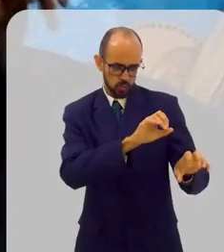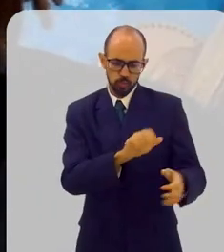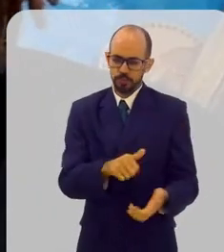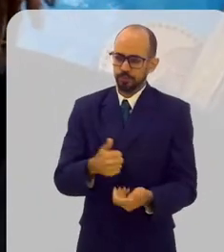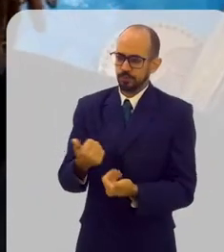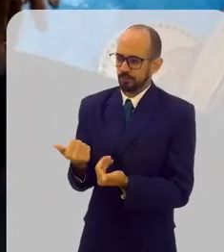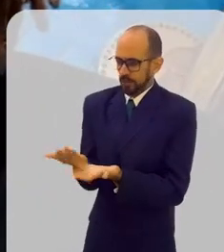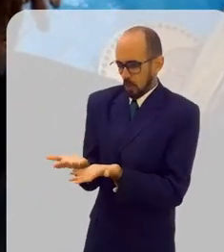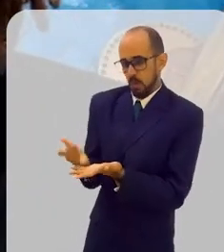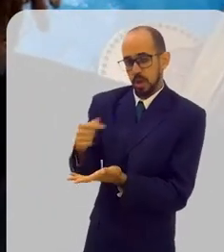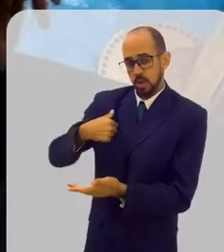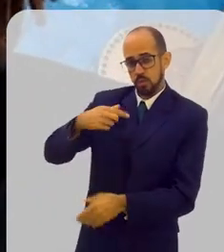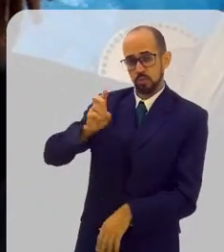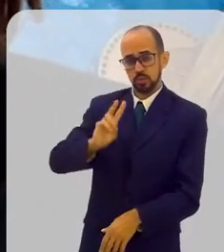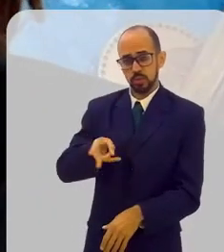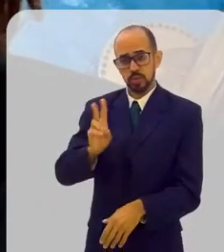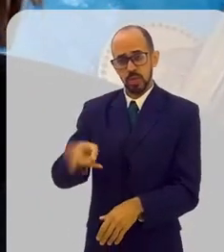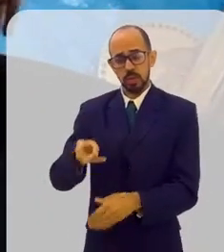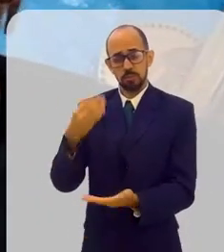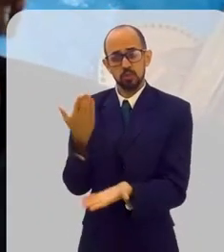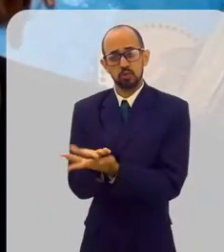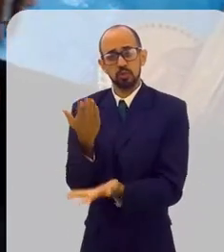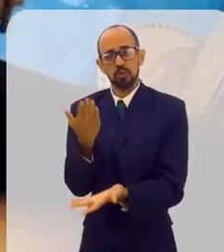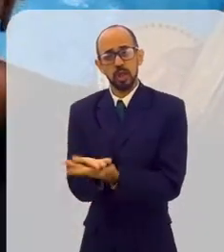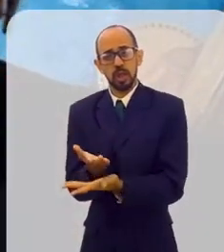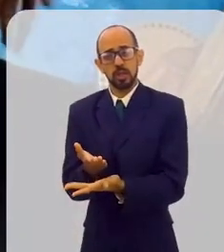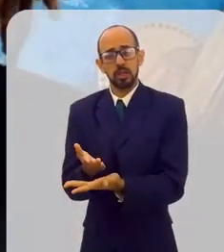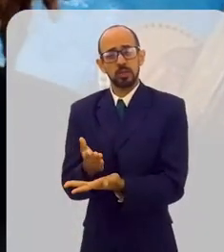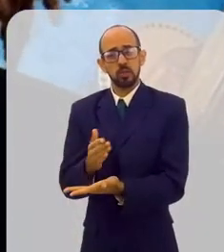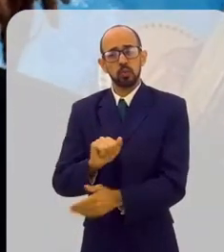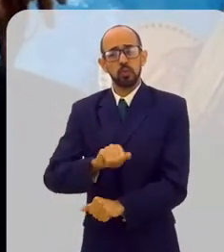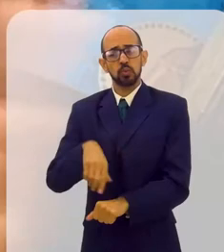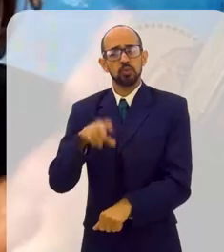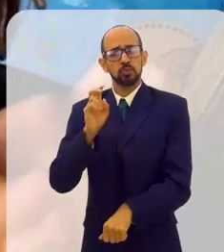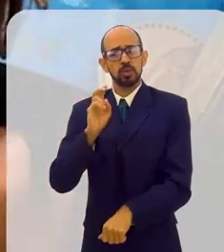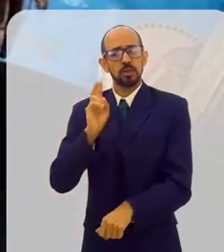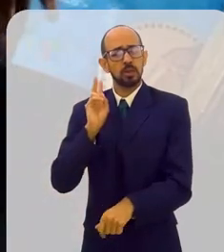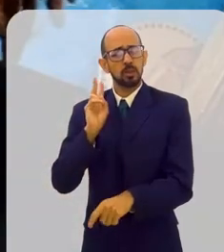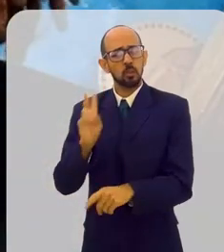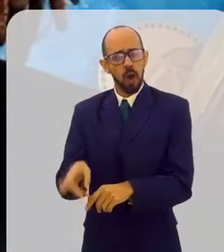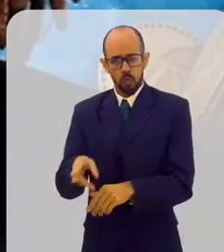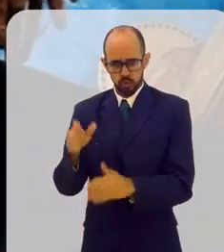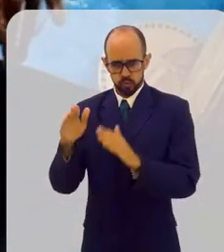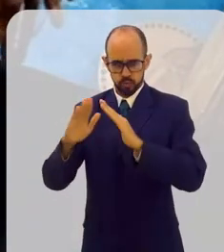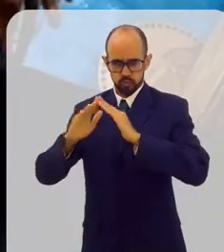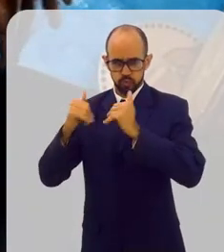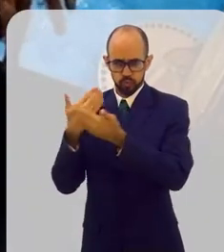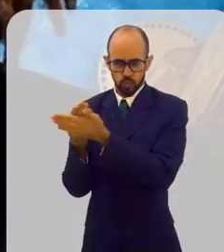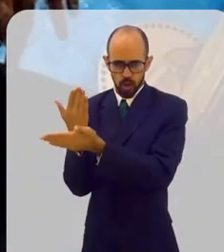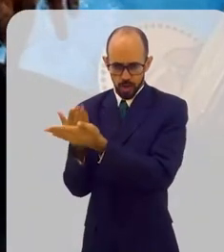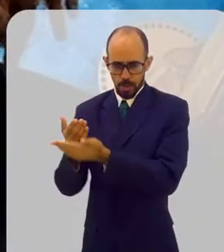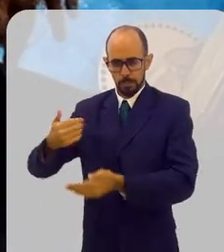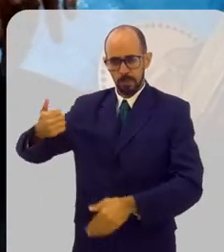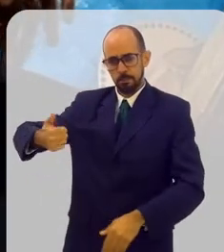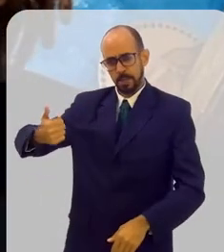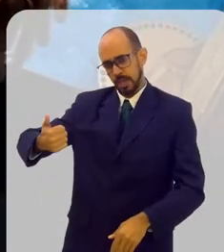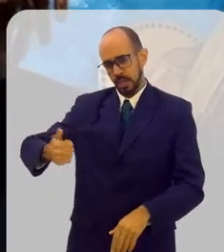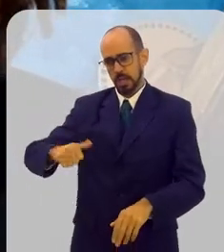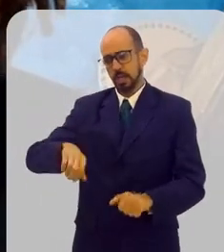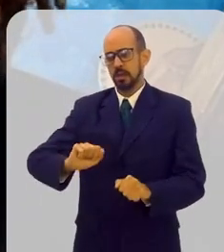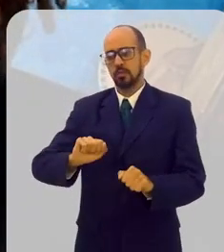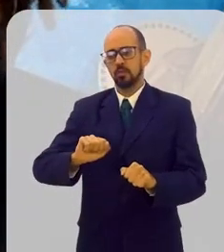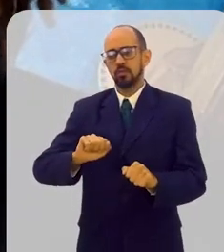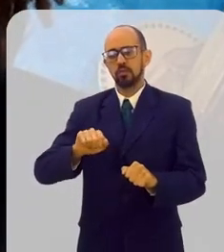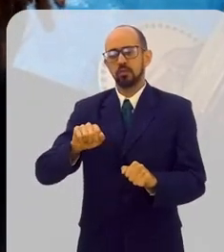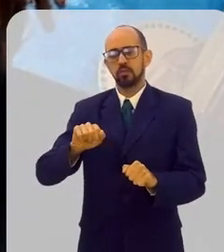Olha, eu sempre estudei praticamente nas mesmas escolas, né? Primeira escola